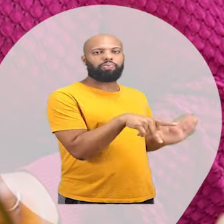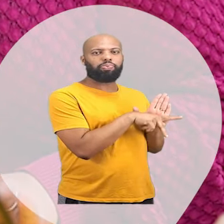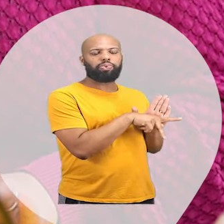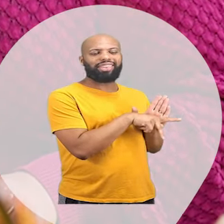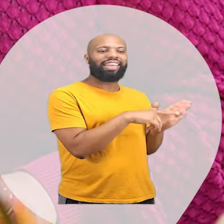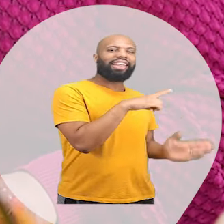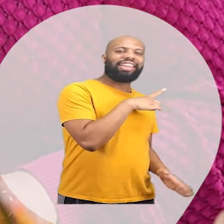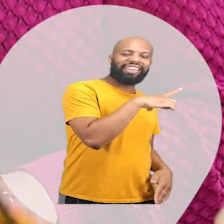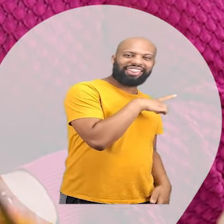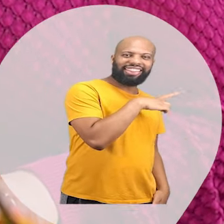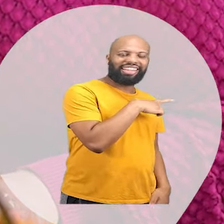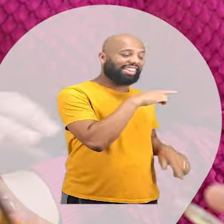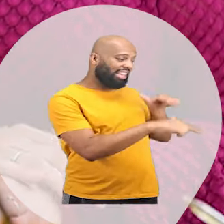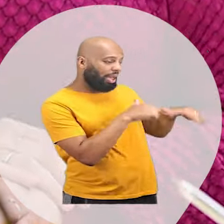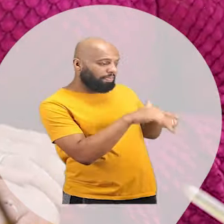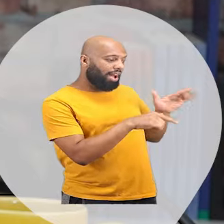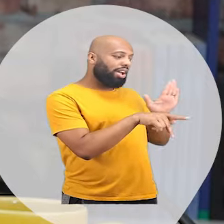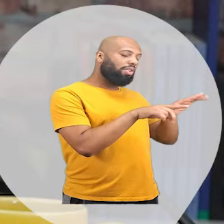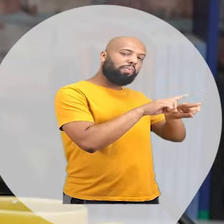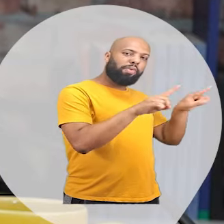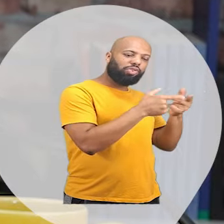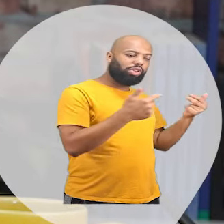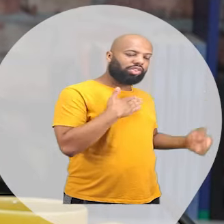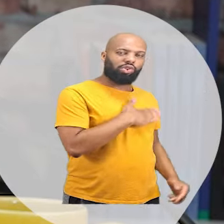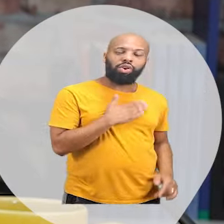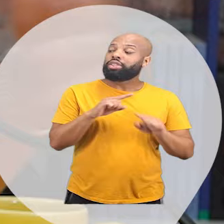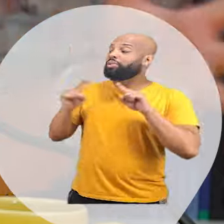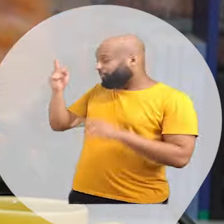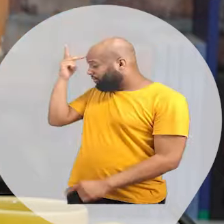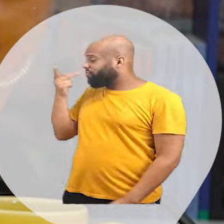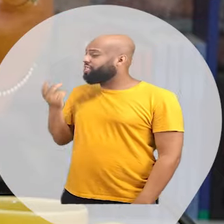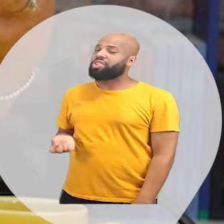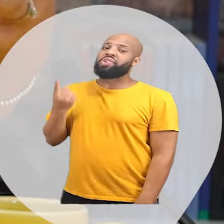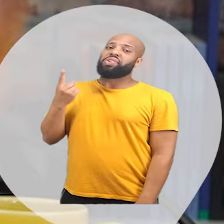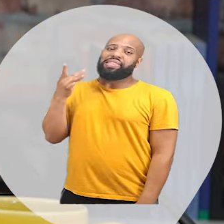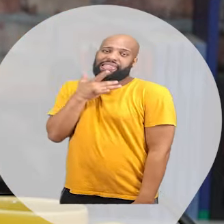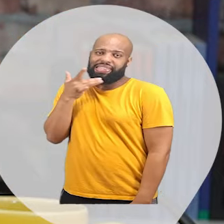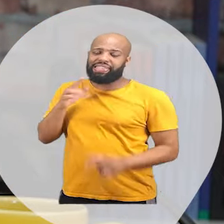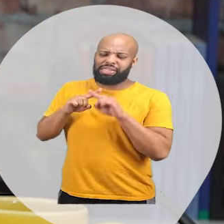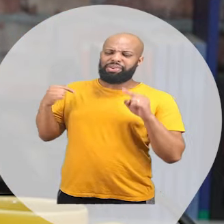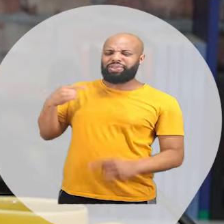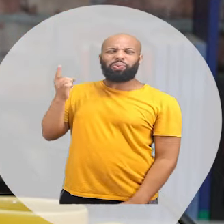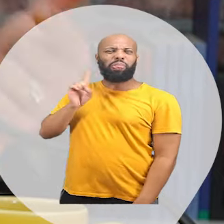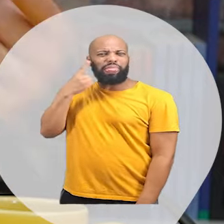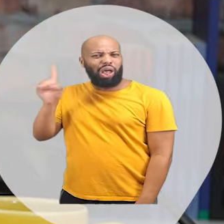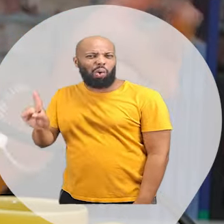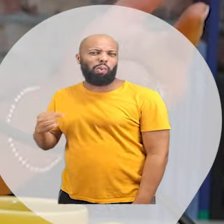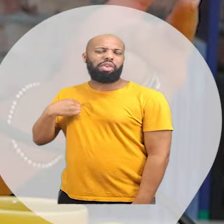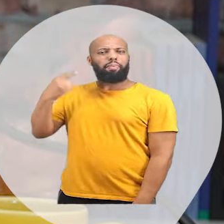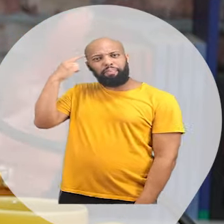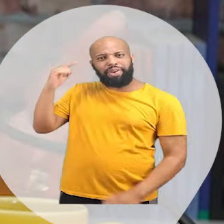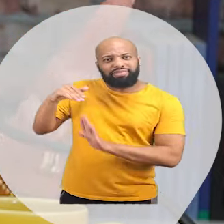Hobby mas ao mesmo tempo as pessoas falam meu Deus que delícia só que eu não eu tô pensando